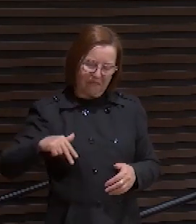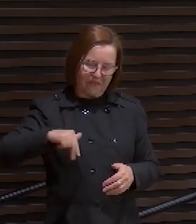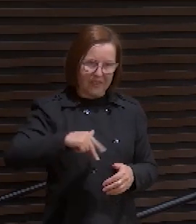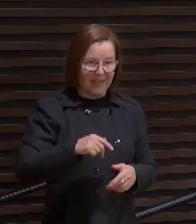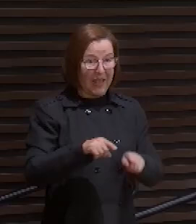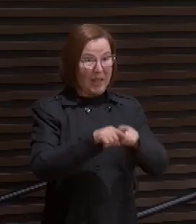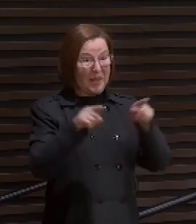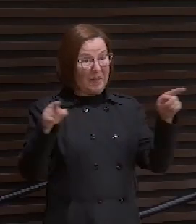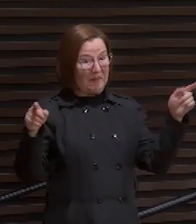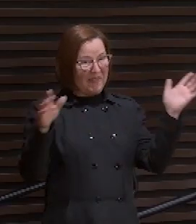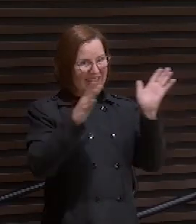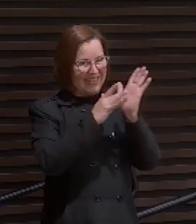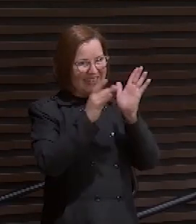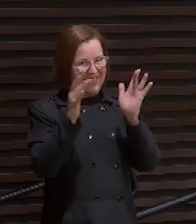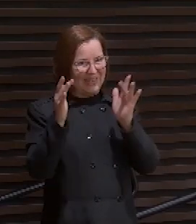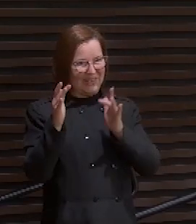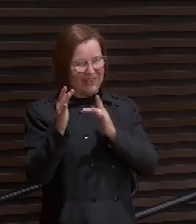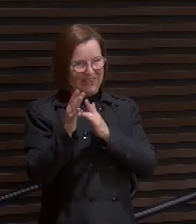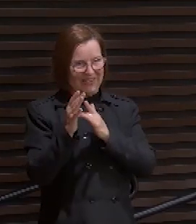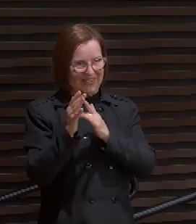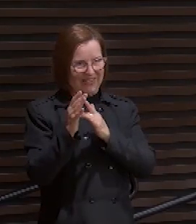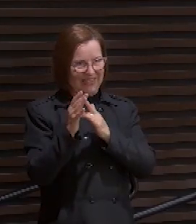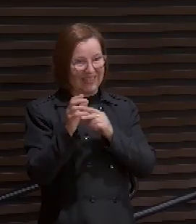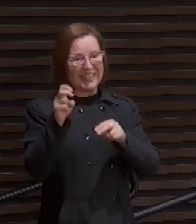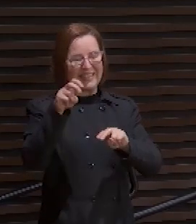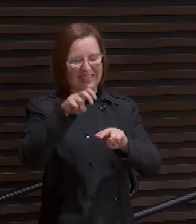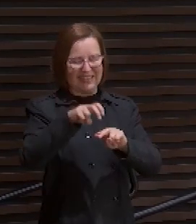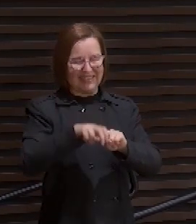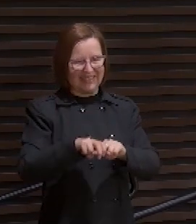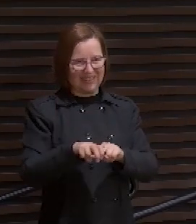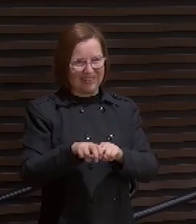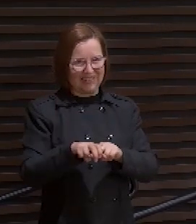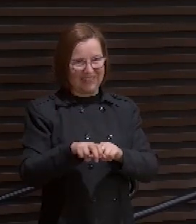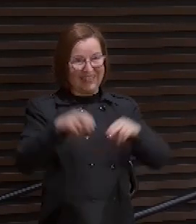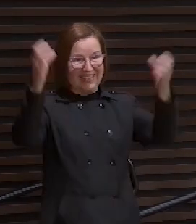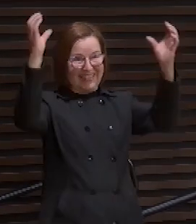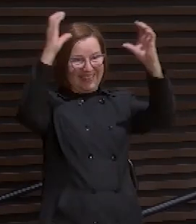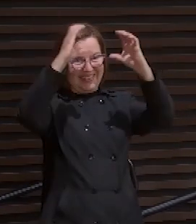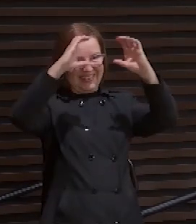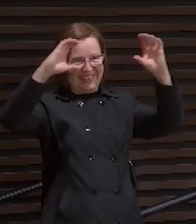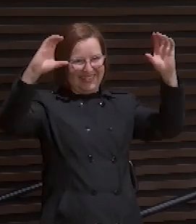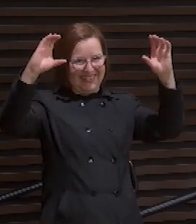Mas Jesus, ele se assentou nos céus.